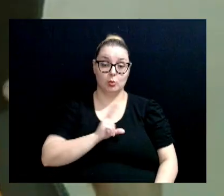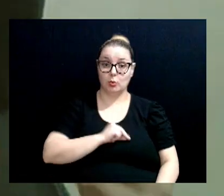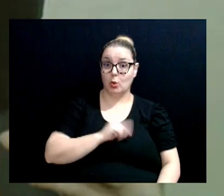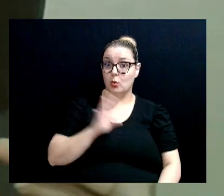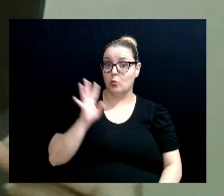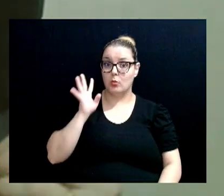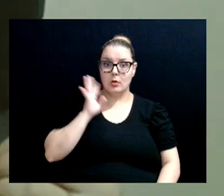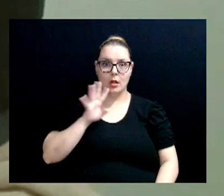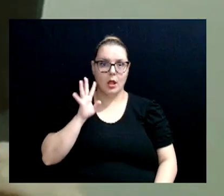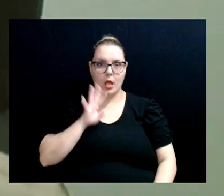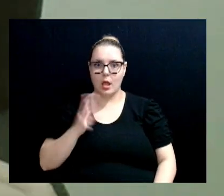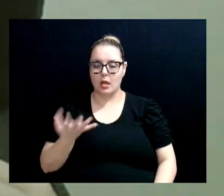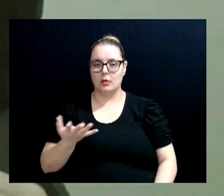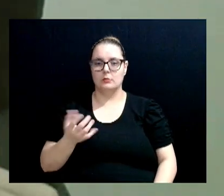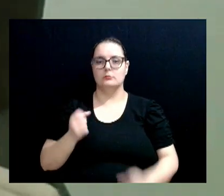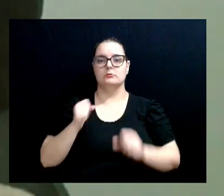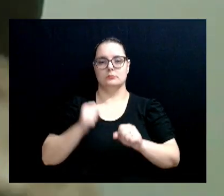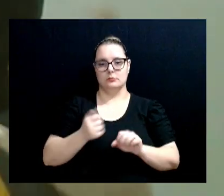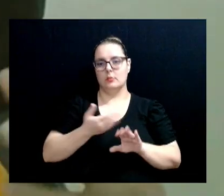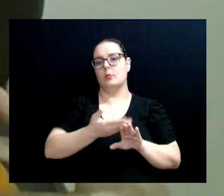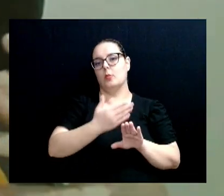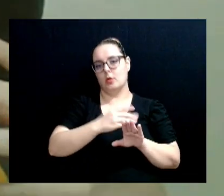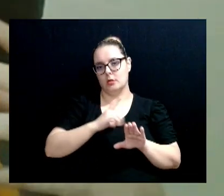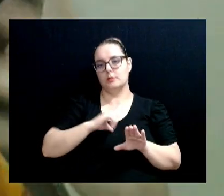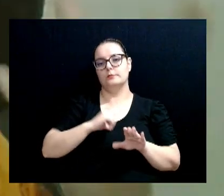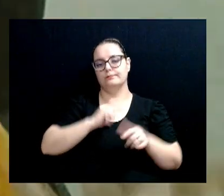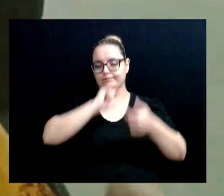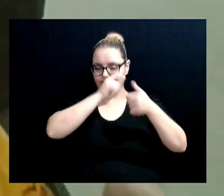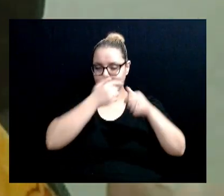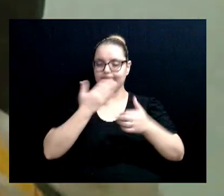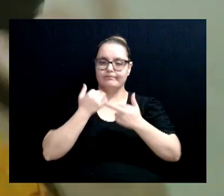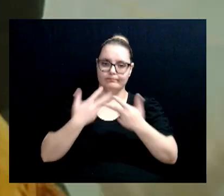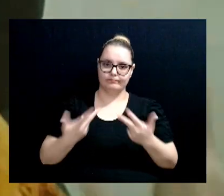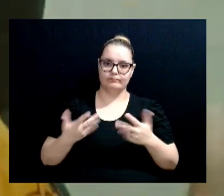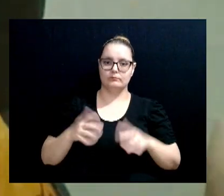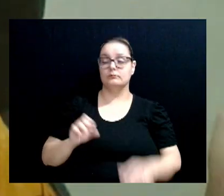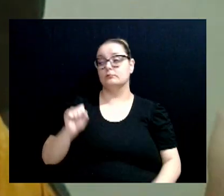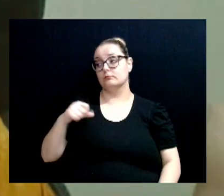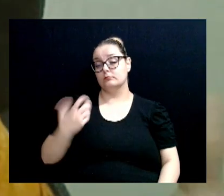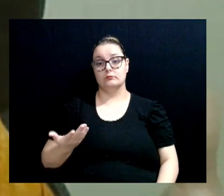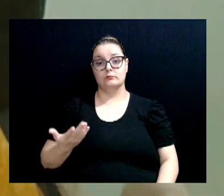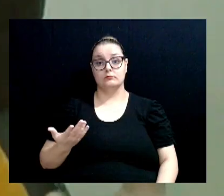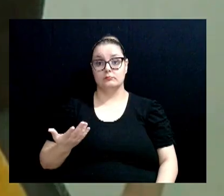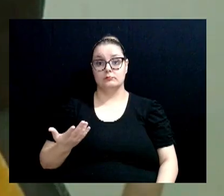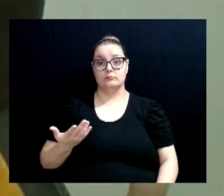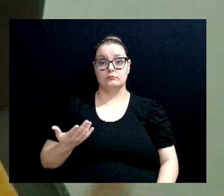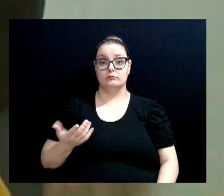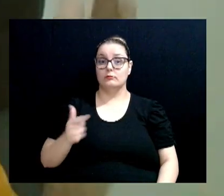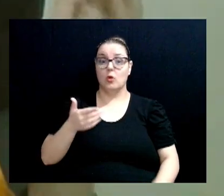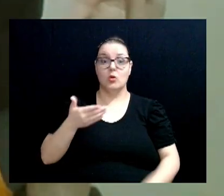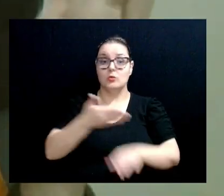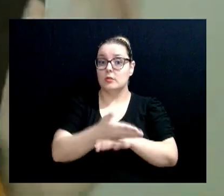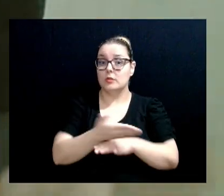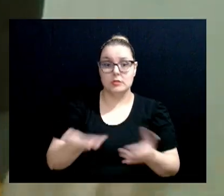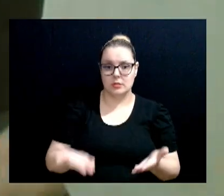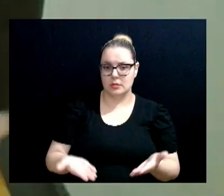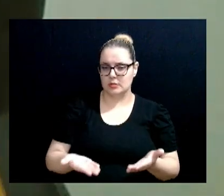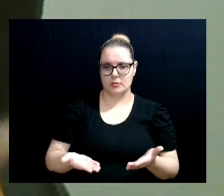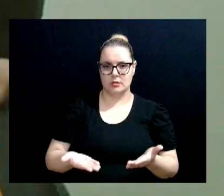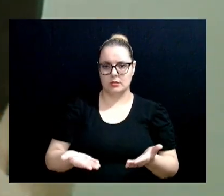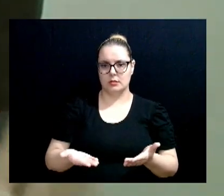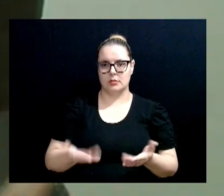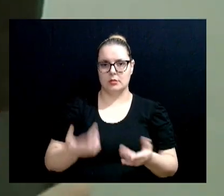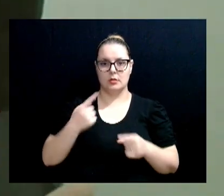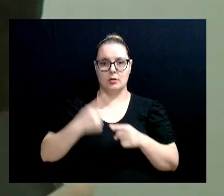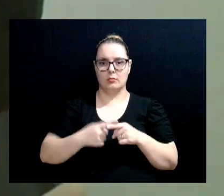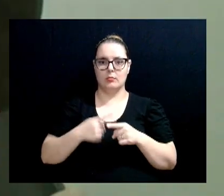pode existir um transtorno alimentar, mas a gente não tem acesso àquilo, porque é um recorte da